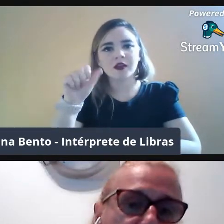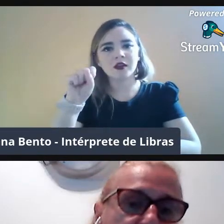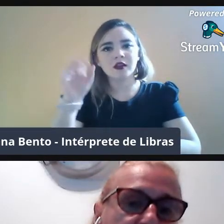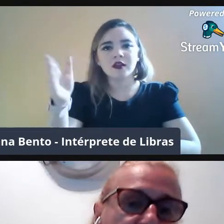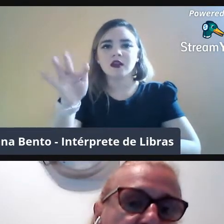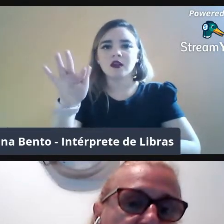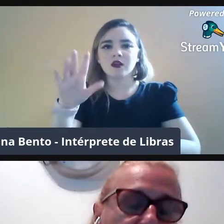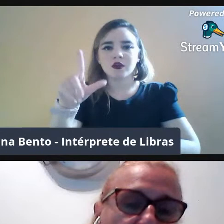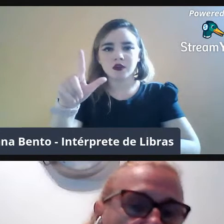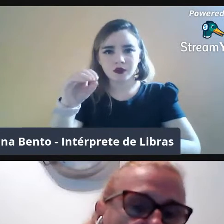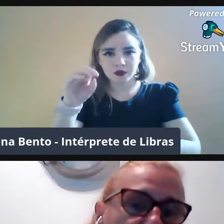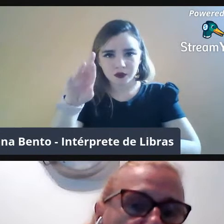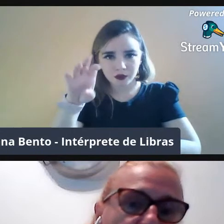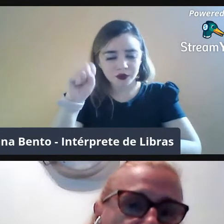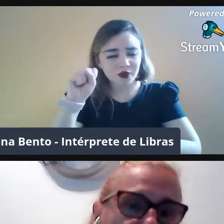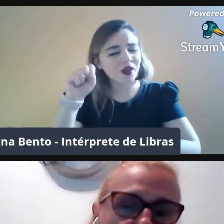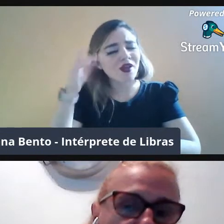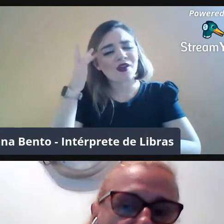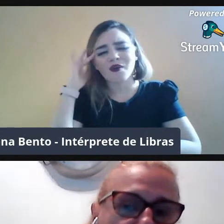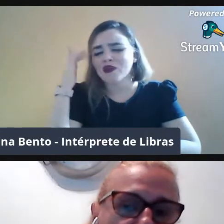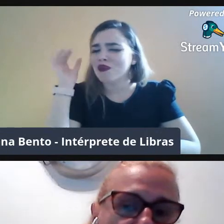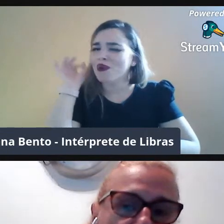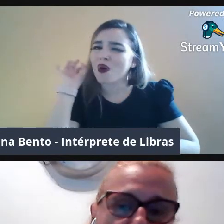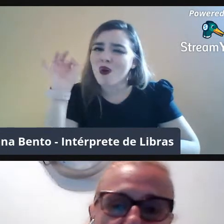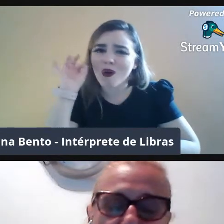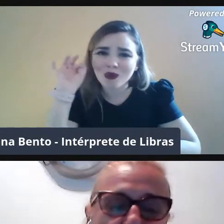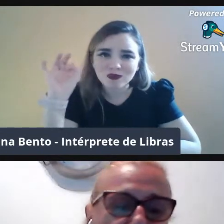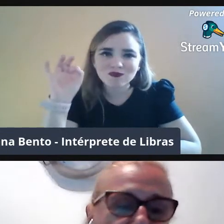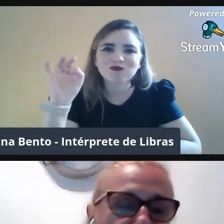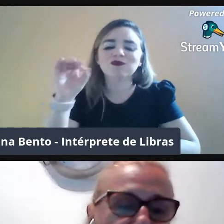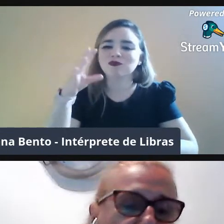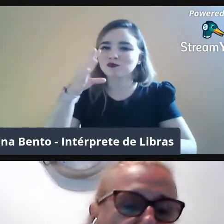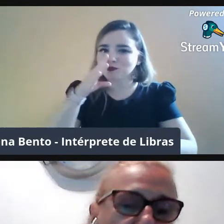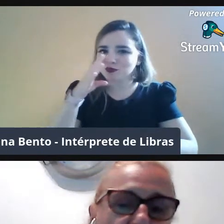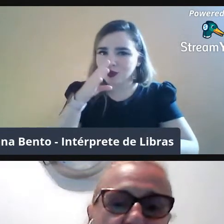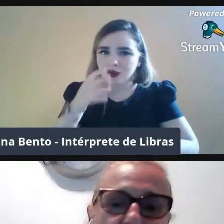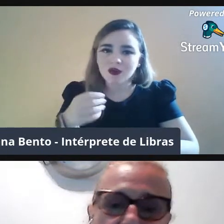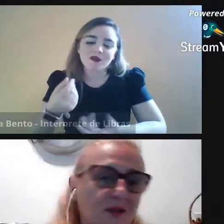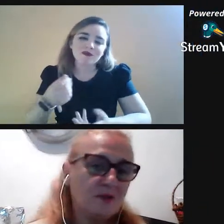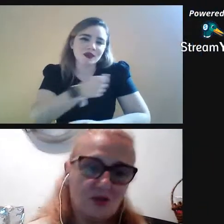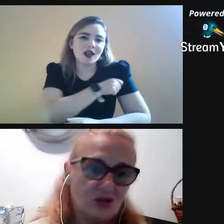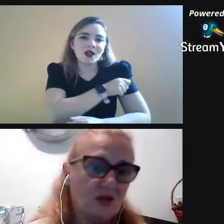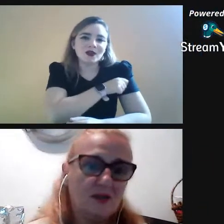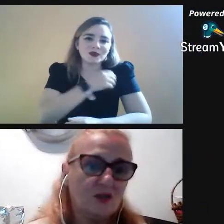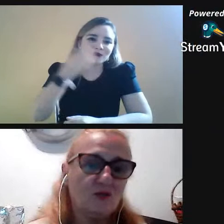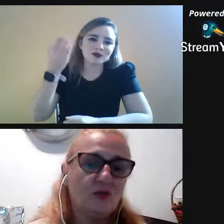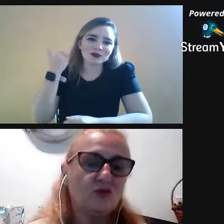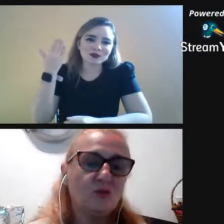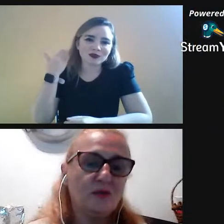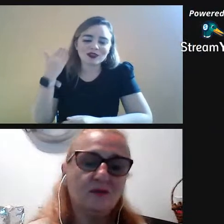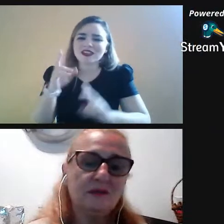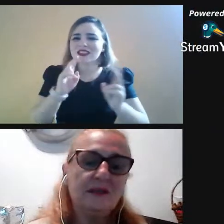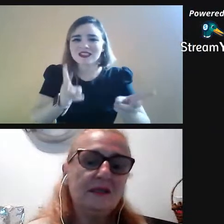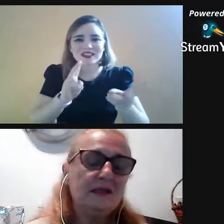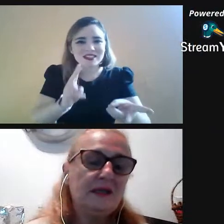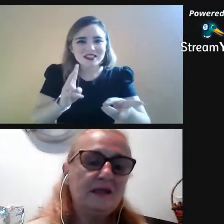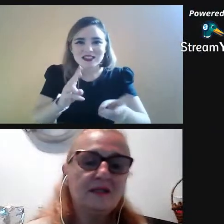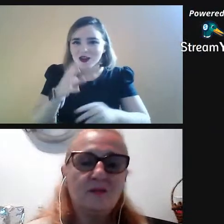curta para eles assistirem. Eu, quando dava aula, sempre meus alunos antigos, se tiver algum antigo aqui, sempre assistia a Ilha das Flores